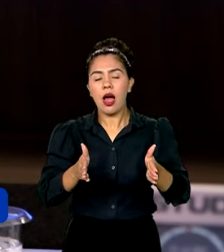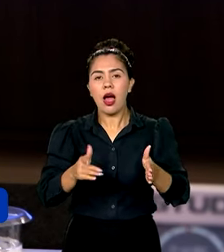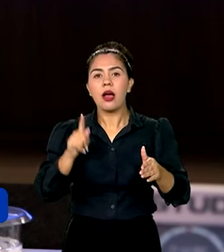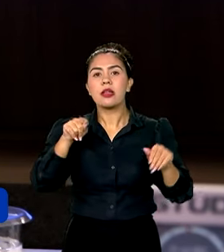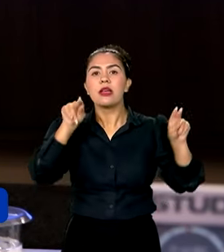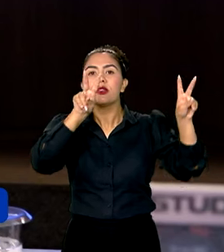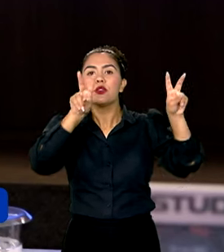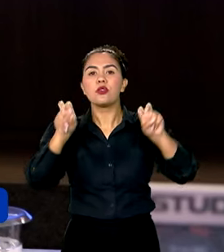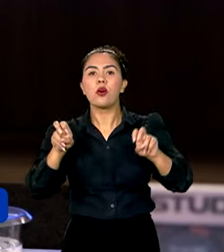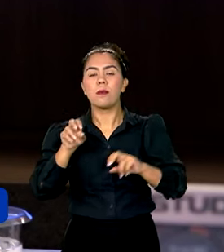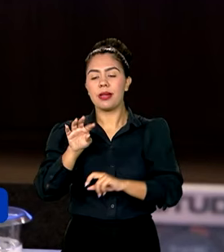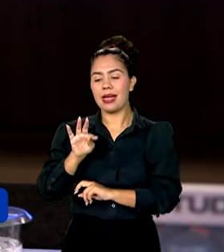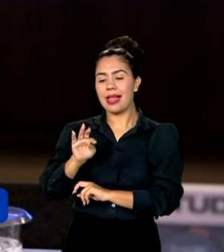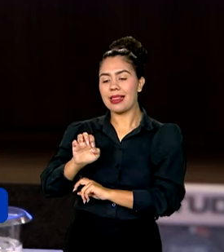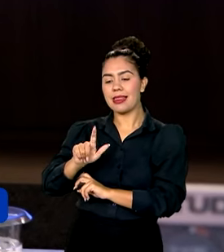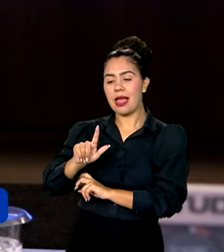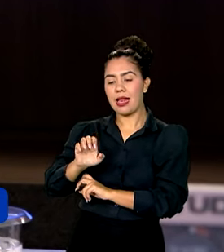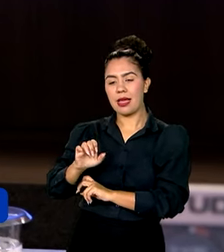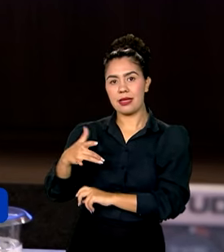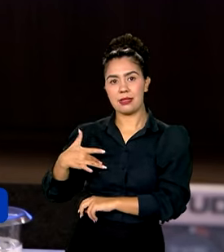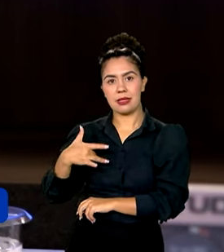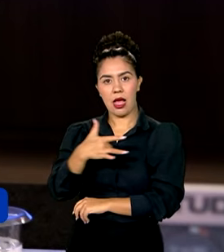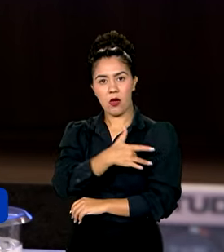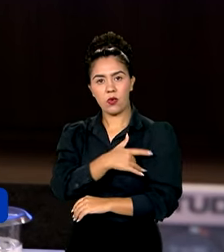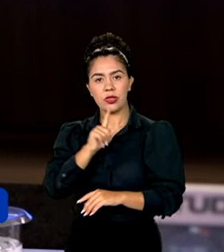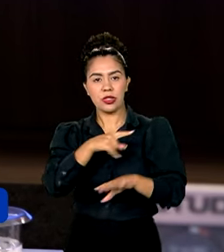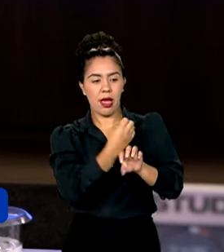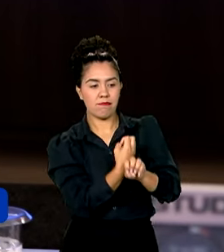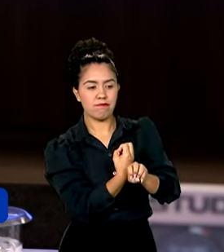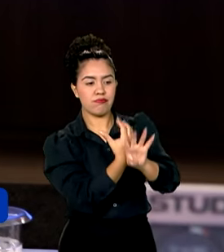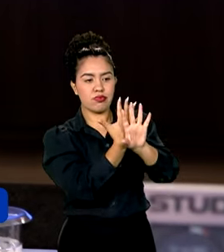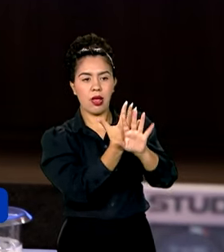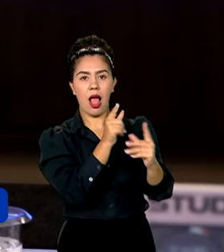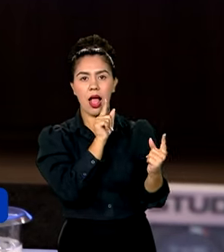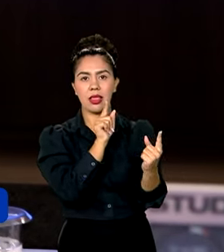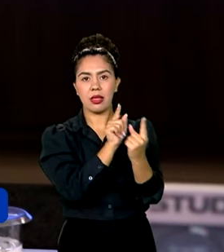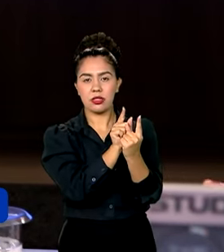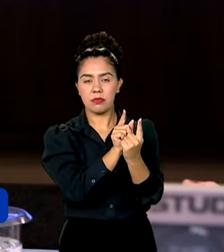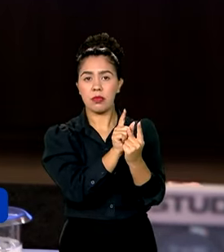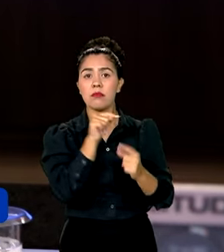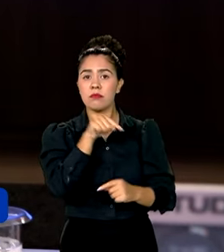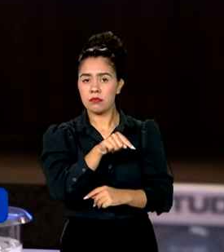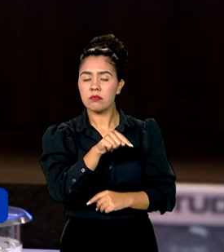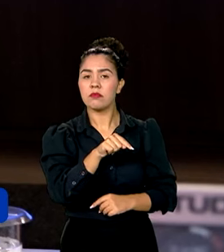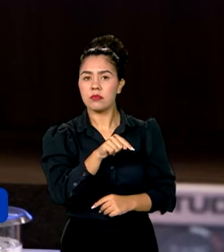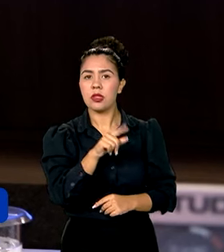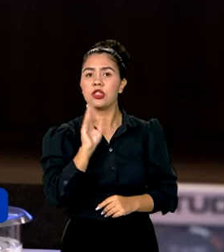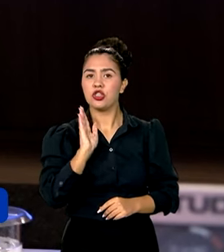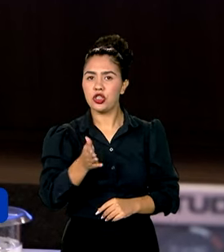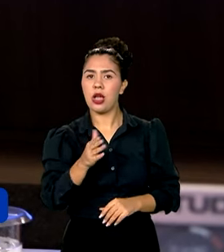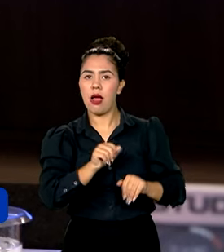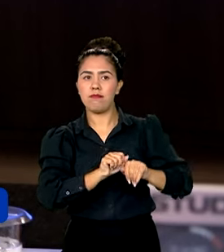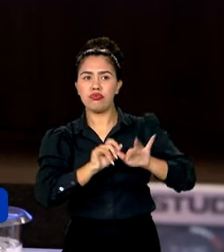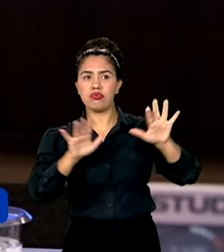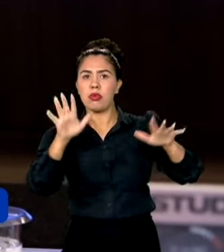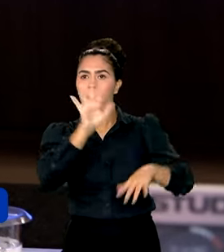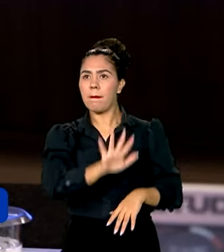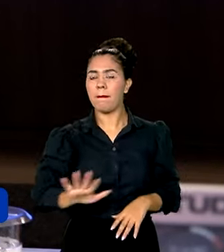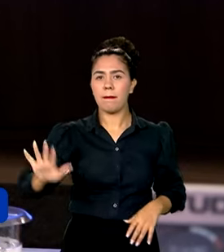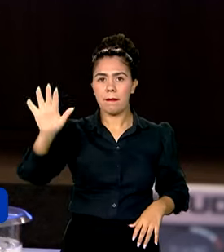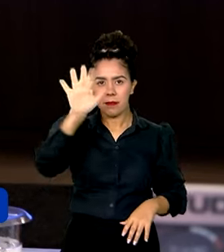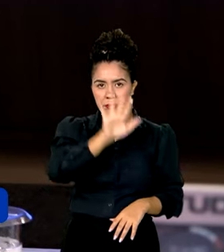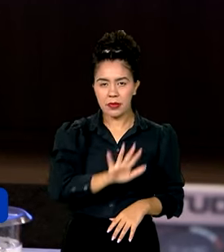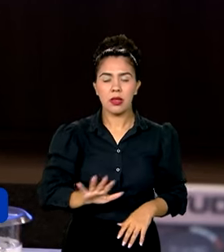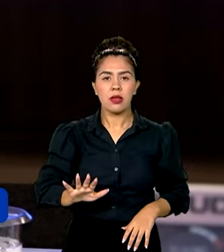Telessaúde né usar também essa ferramenta e que já tem sido feita no Brasil e mas de uma